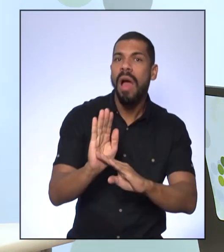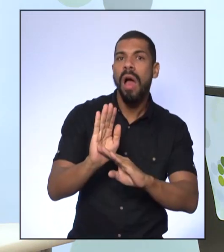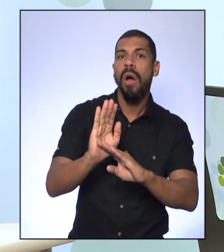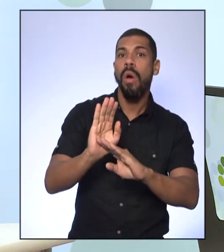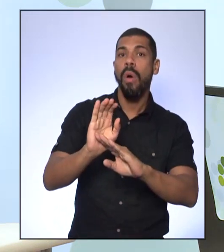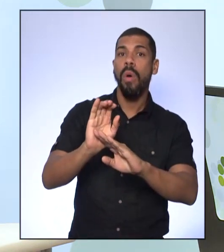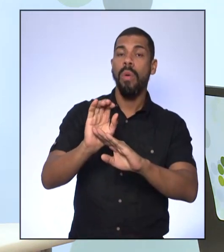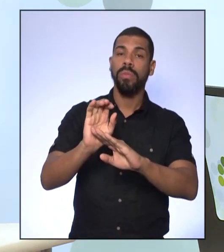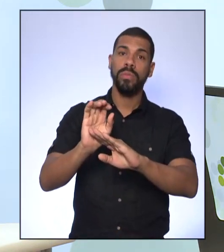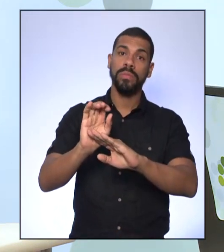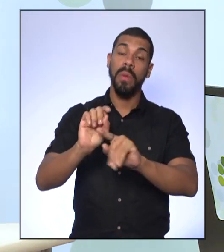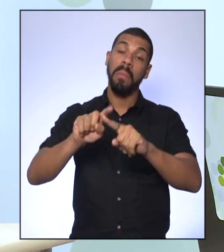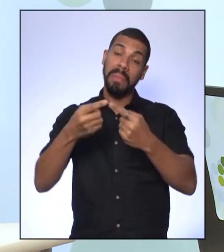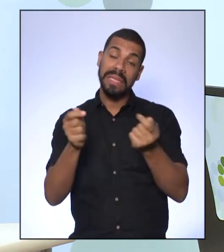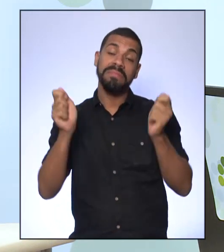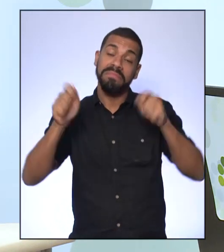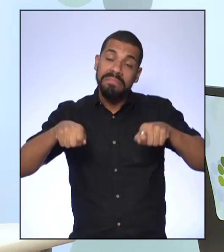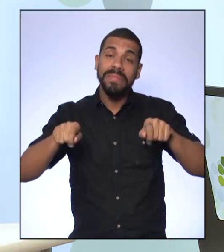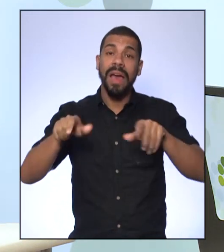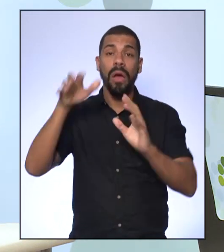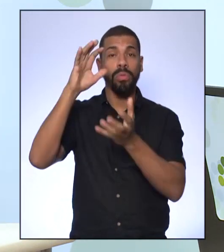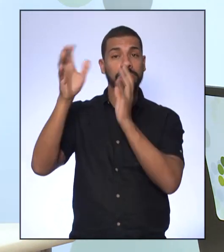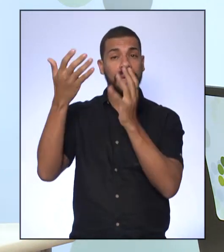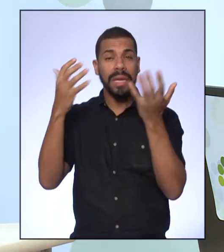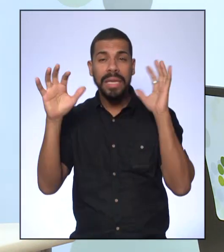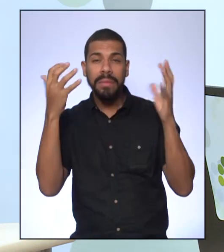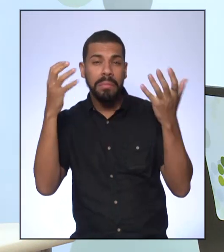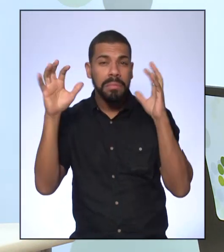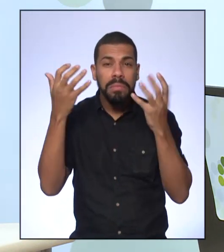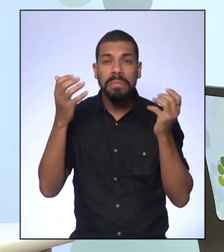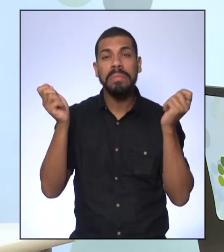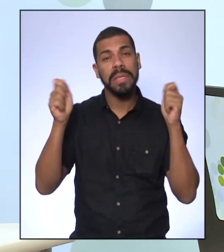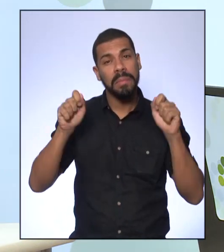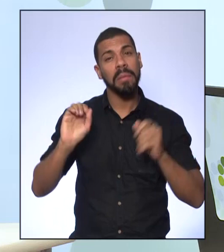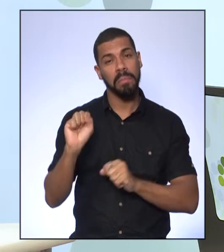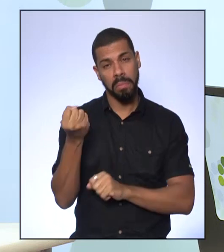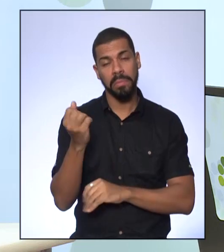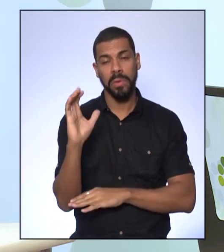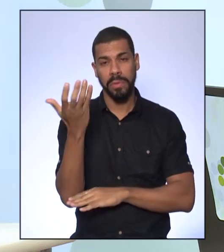né? Mas eles vão acontecer de qualquer maneira, tá?